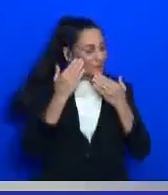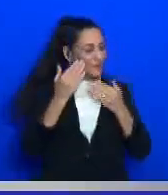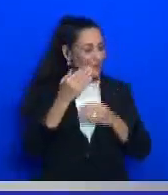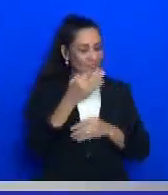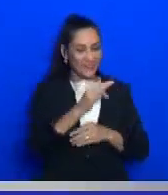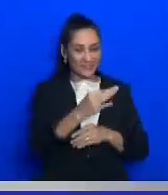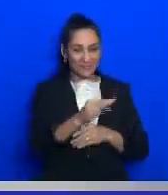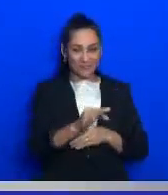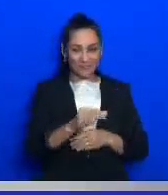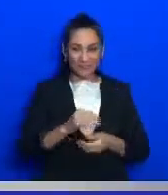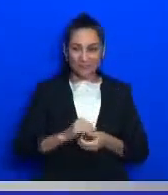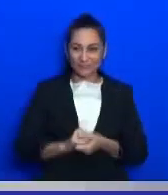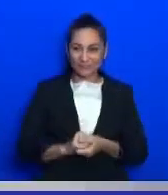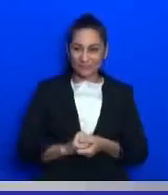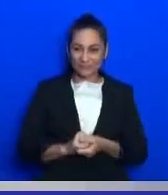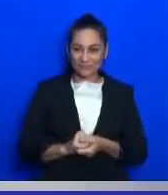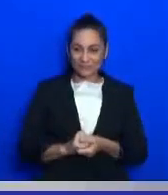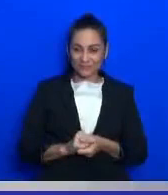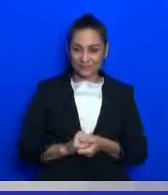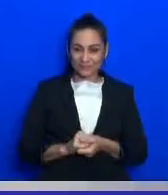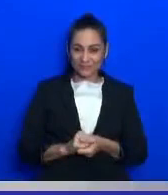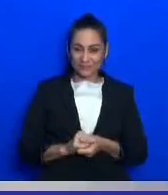Obrigado pelas confirmações.